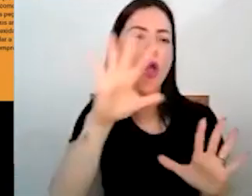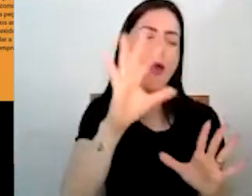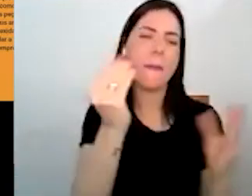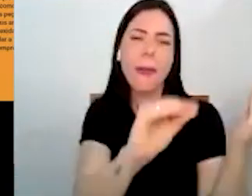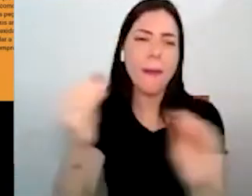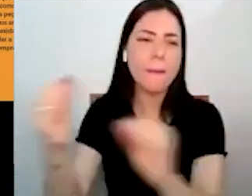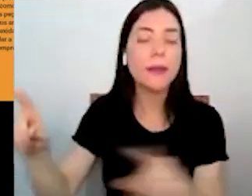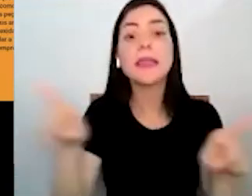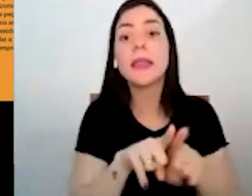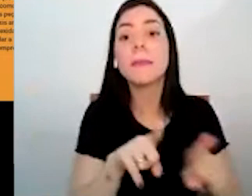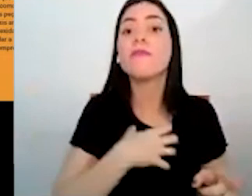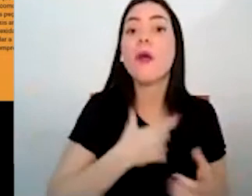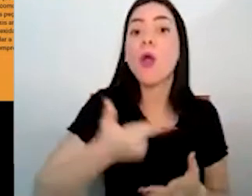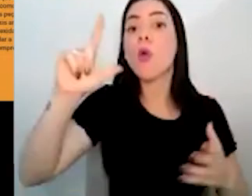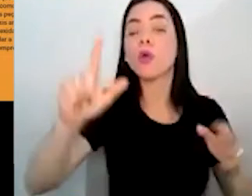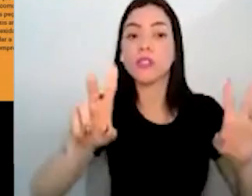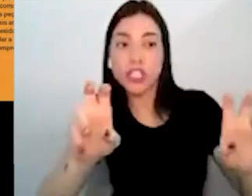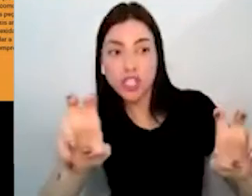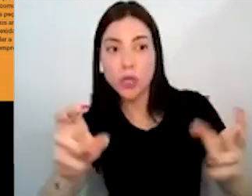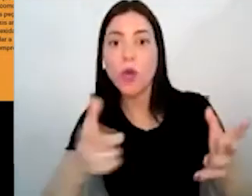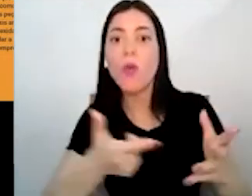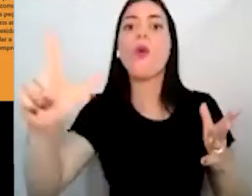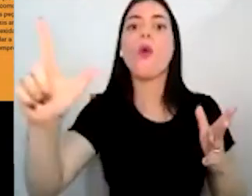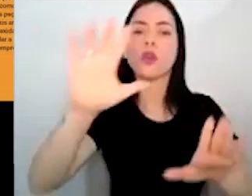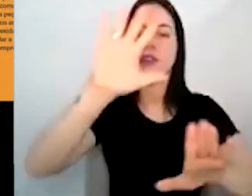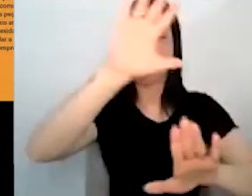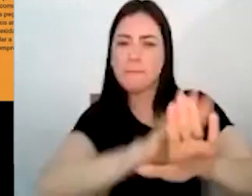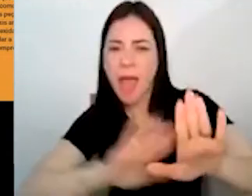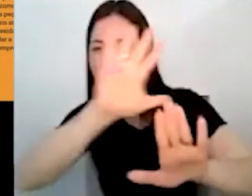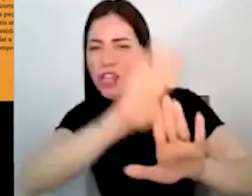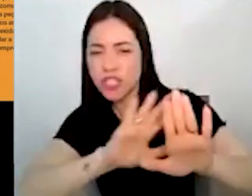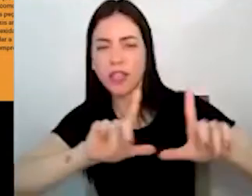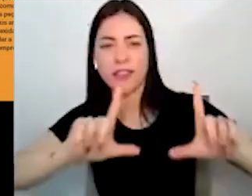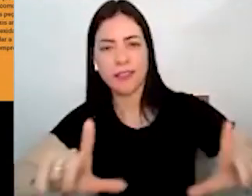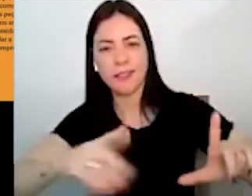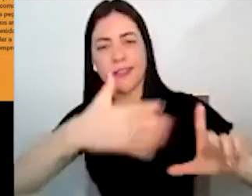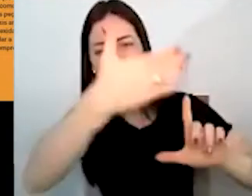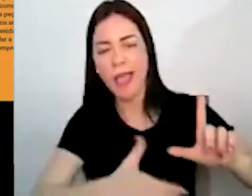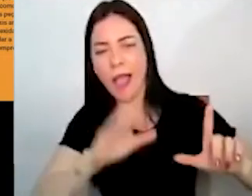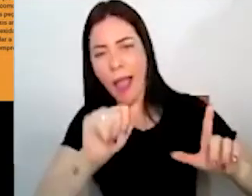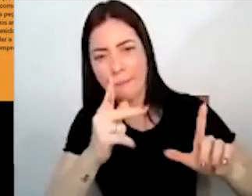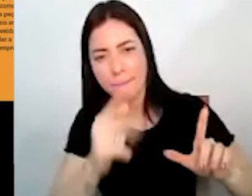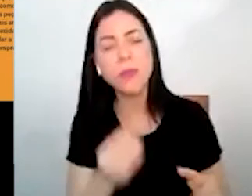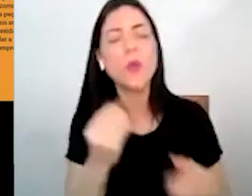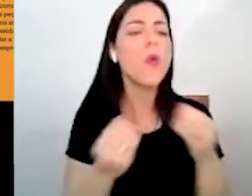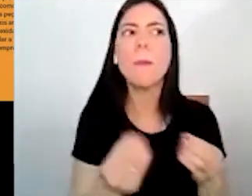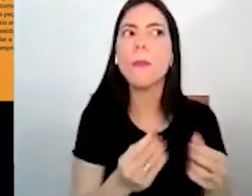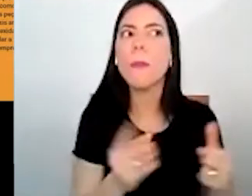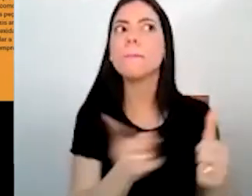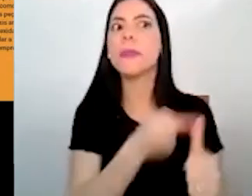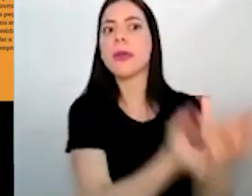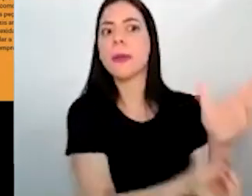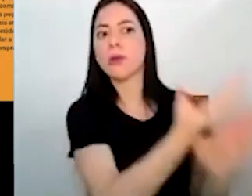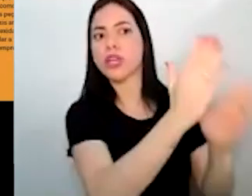os títulos, outra imagem para a capa, outro detalhe de obra para a capa, como é que a gente conseguia manter muito do espírito daquela primeira montagem,